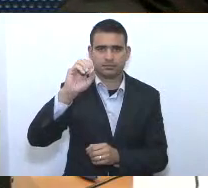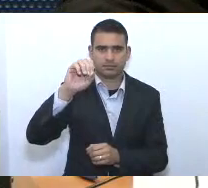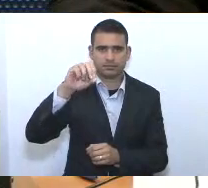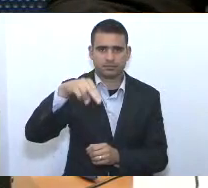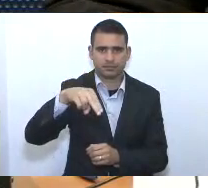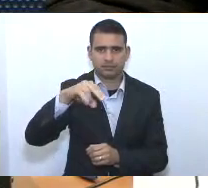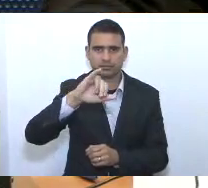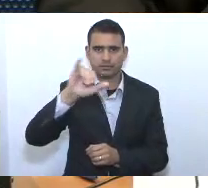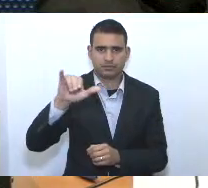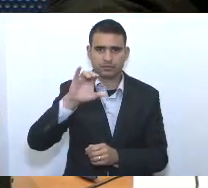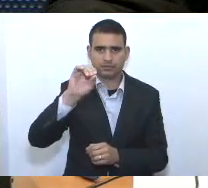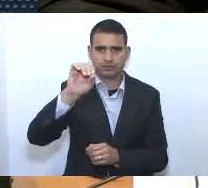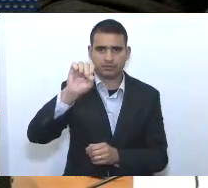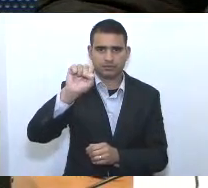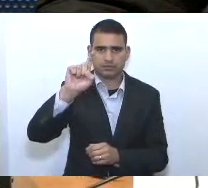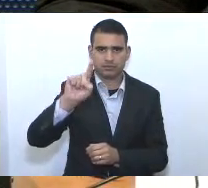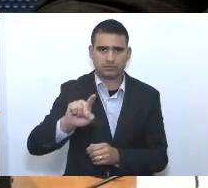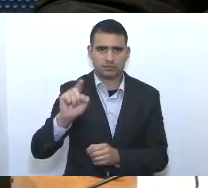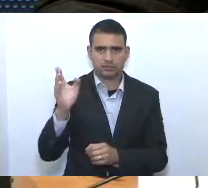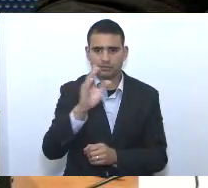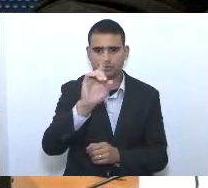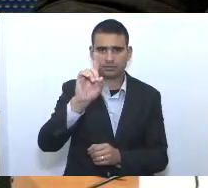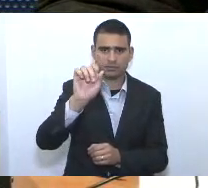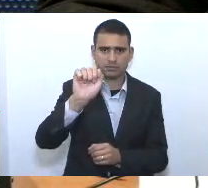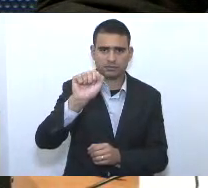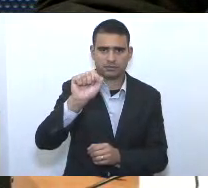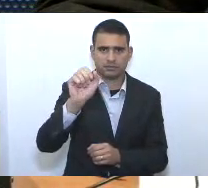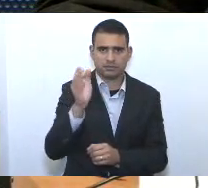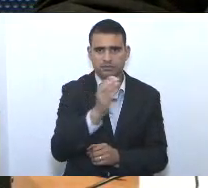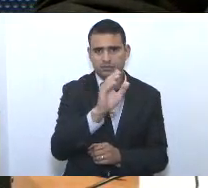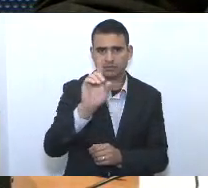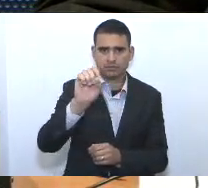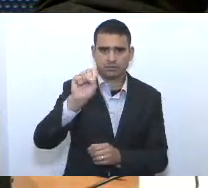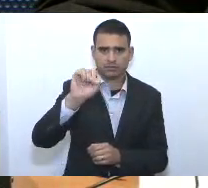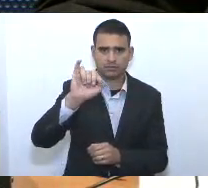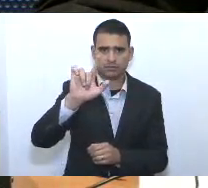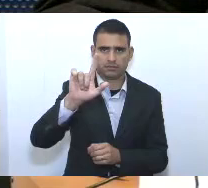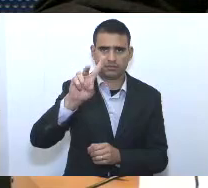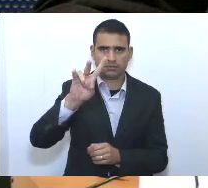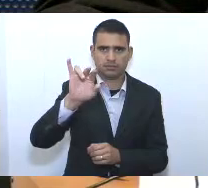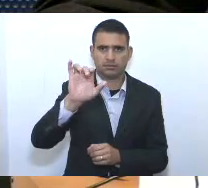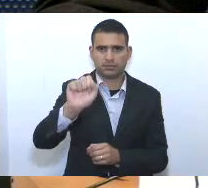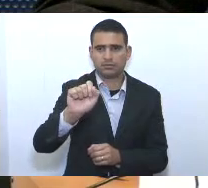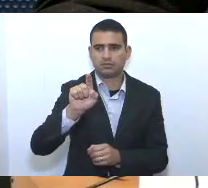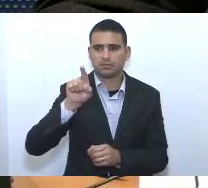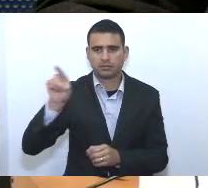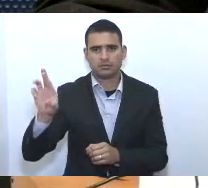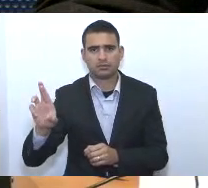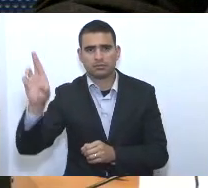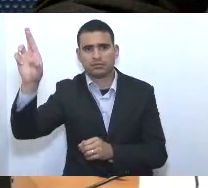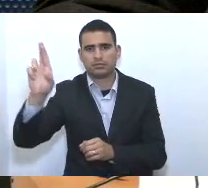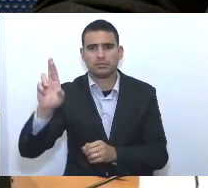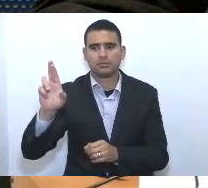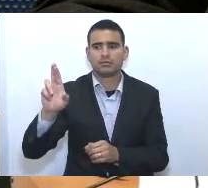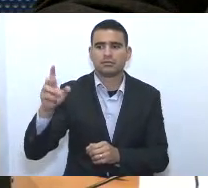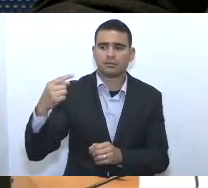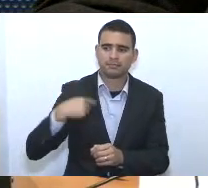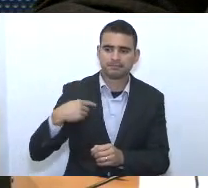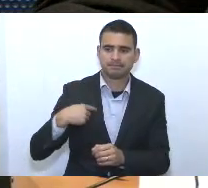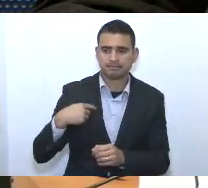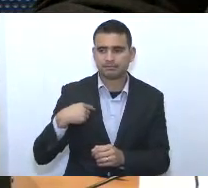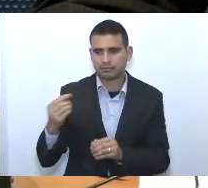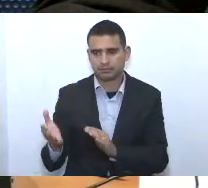município em juízo, no âmbito judicial, civil e, casualmente, também no federal, bem como emite